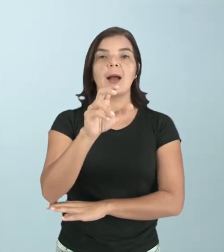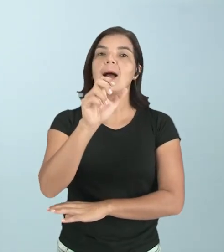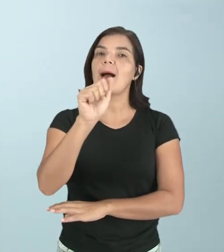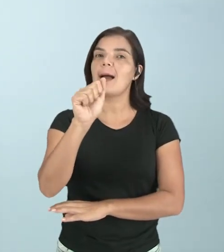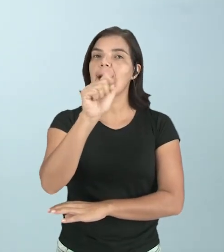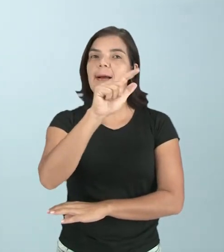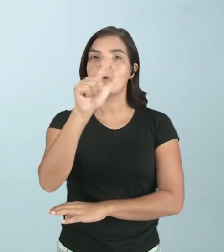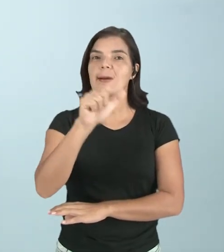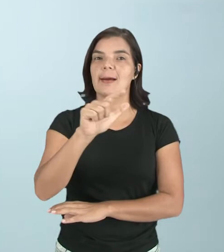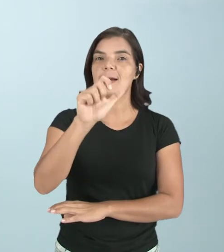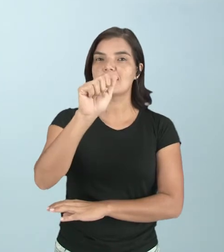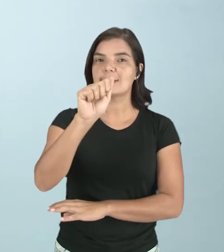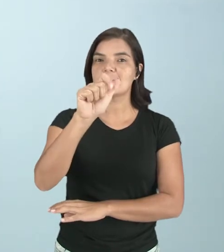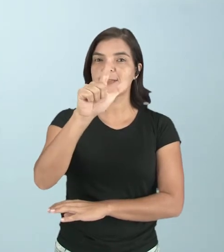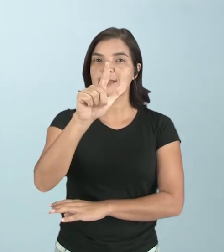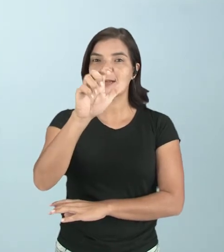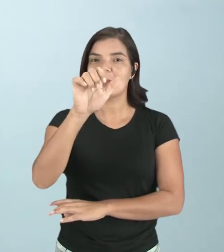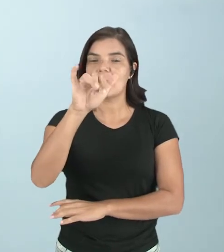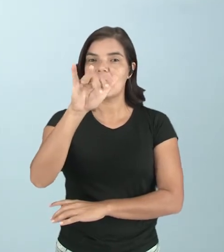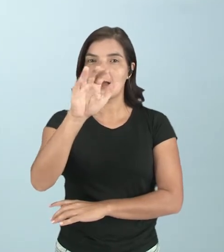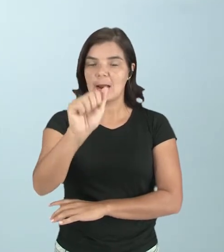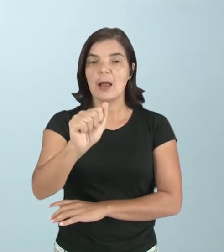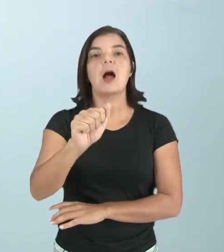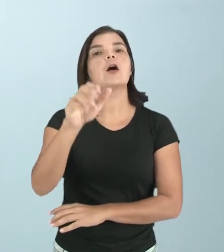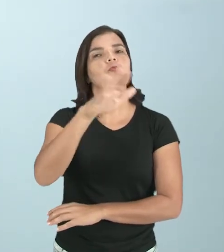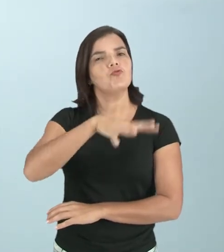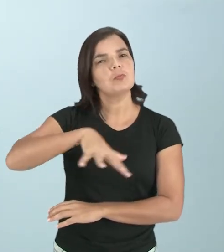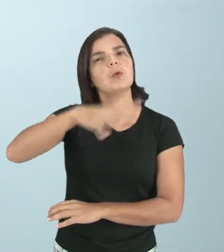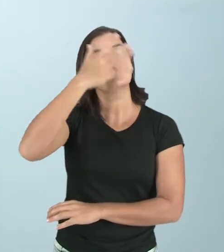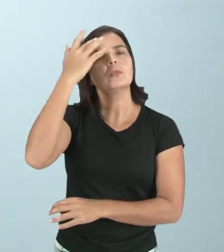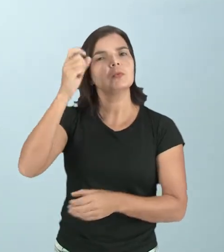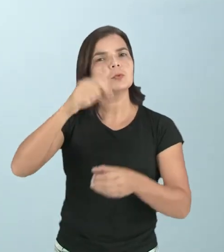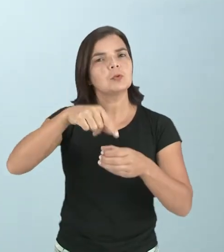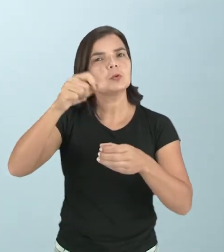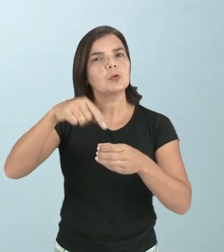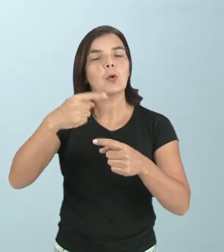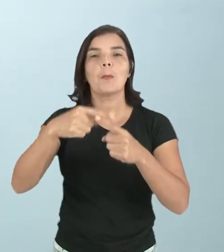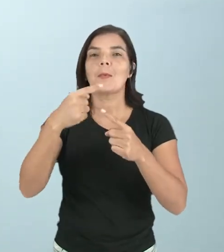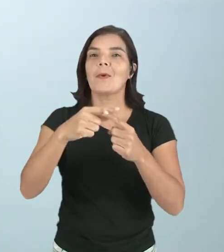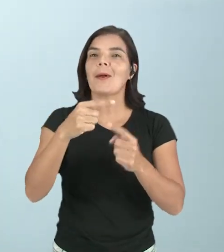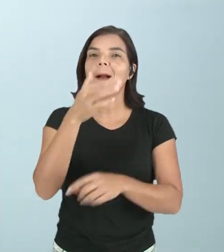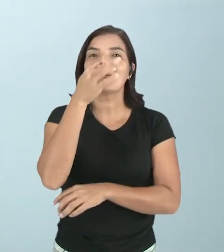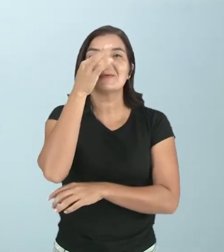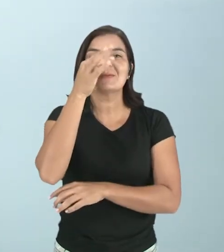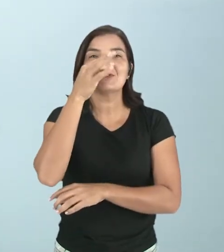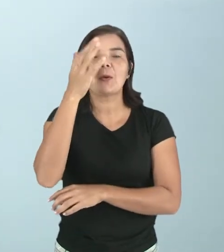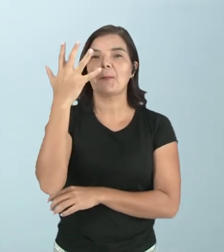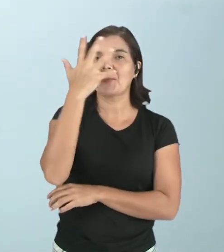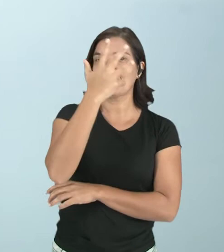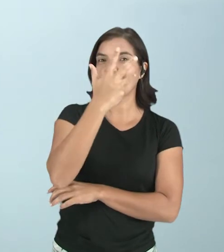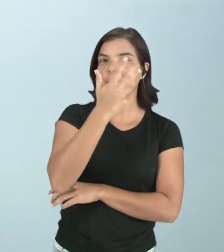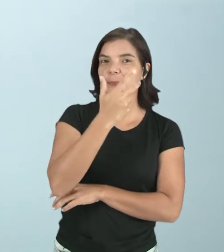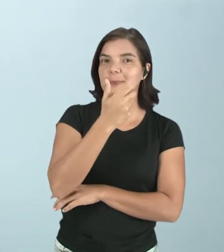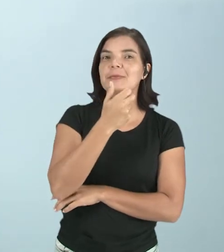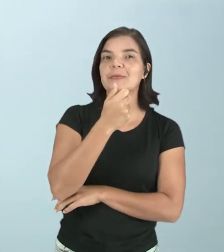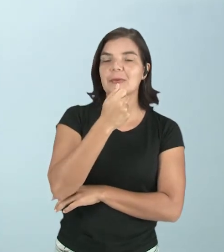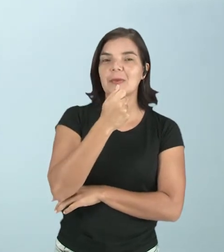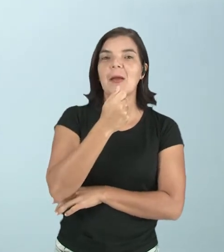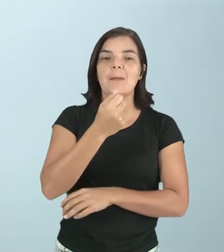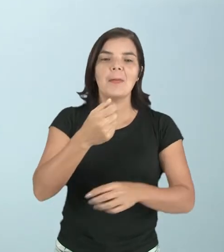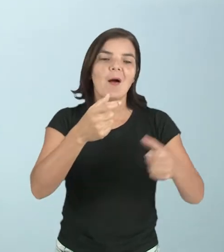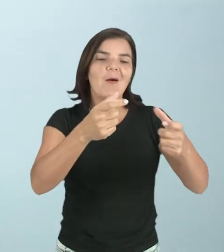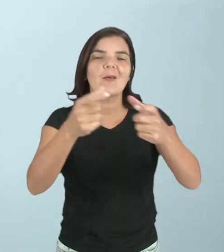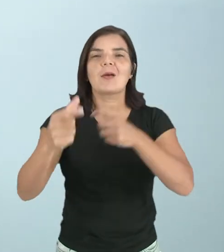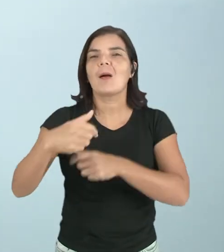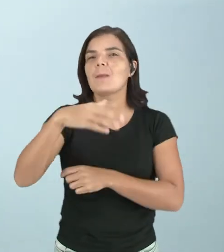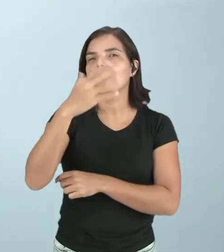azaleia. Geralmente as pessoas cultivam essa planta por causa da flor, pela beleza, para